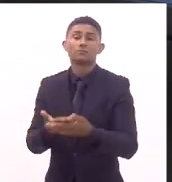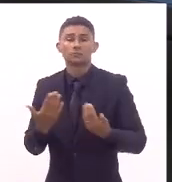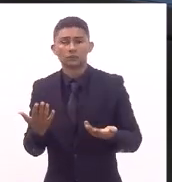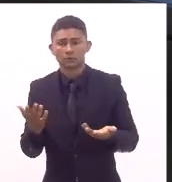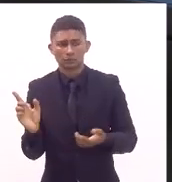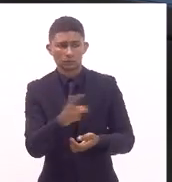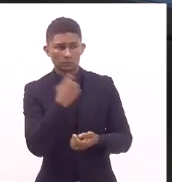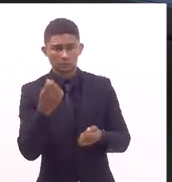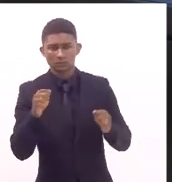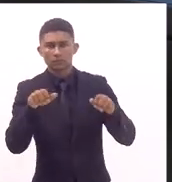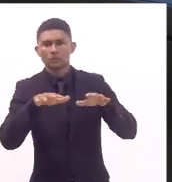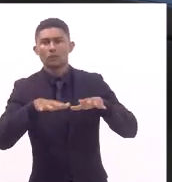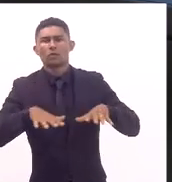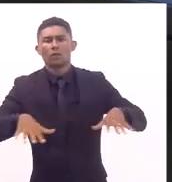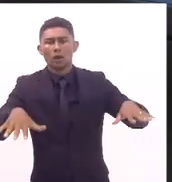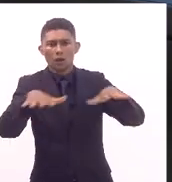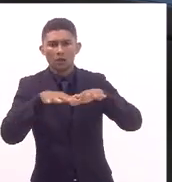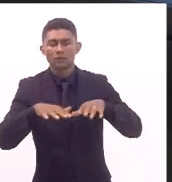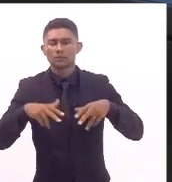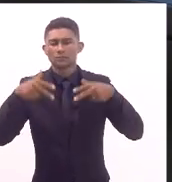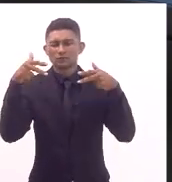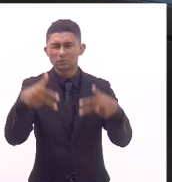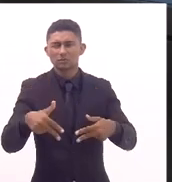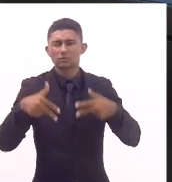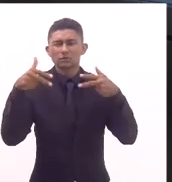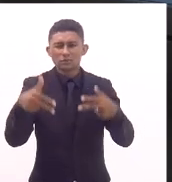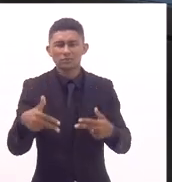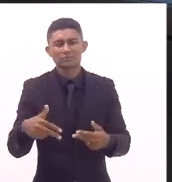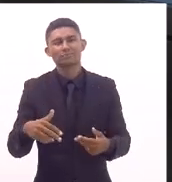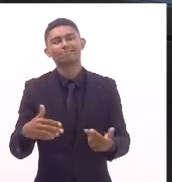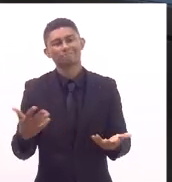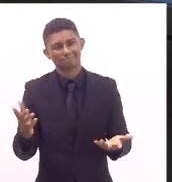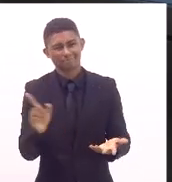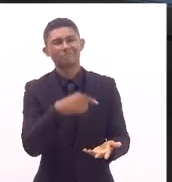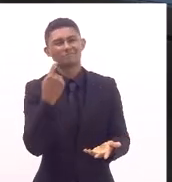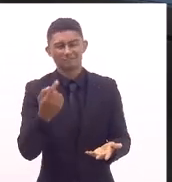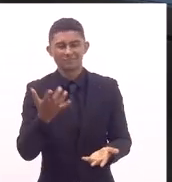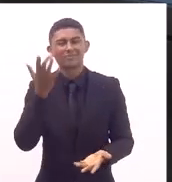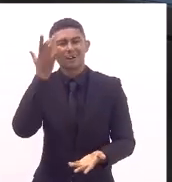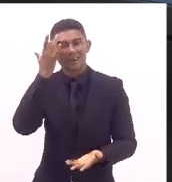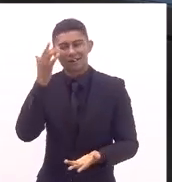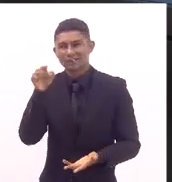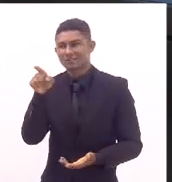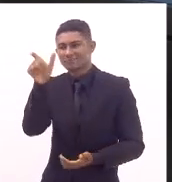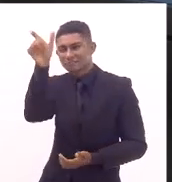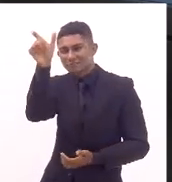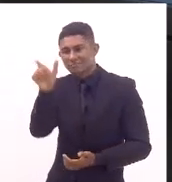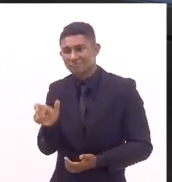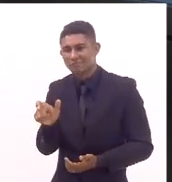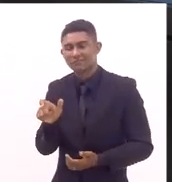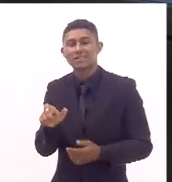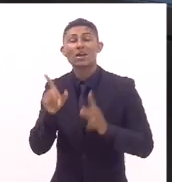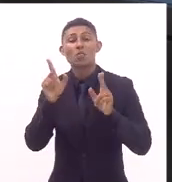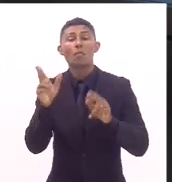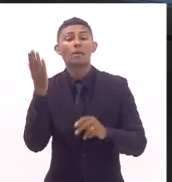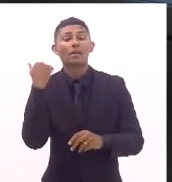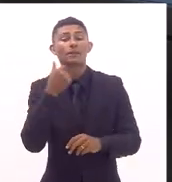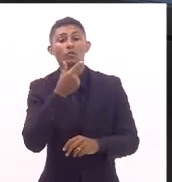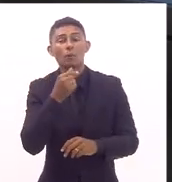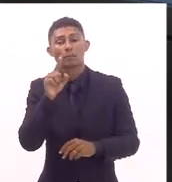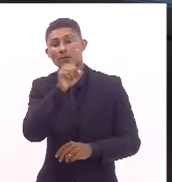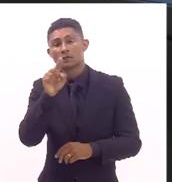nós os militantes o considerados o nosso zumbi